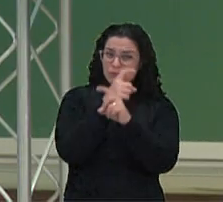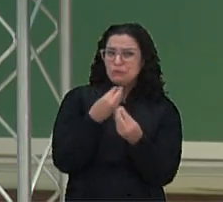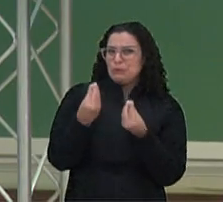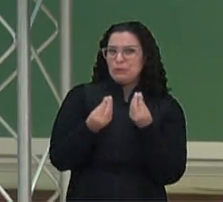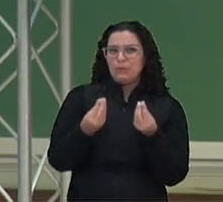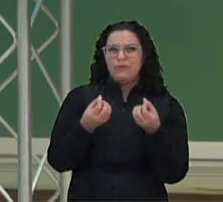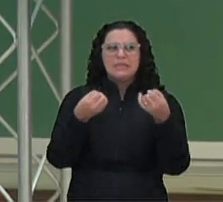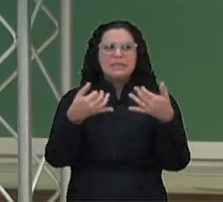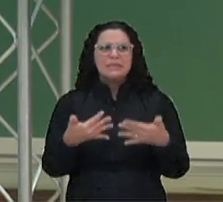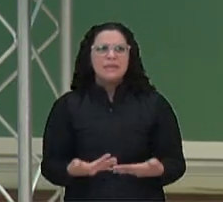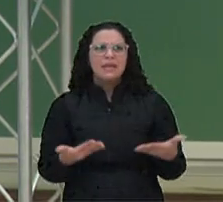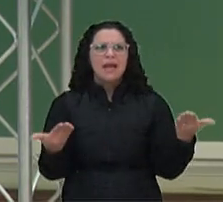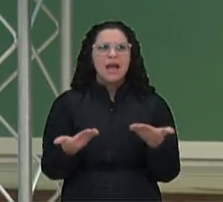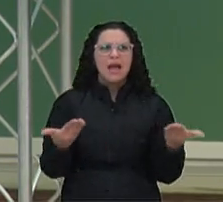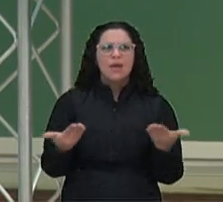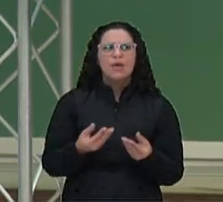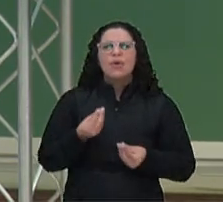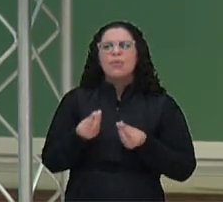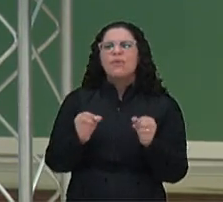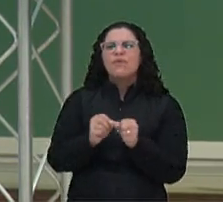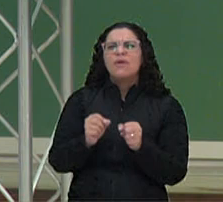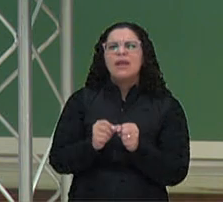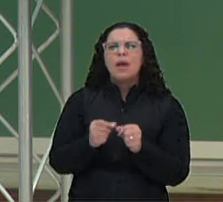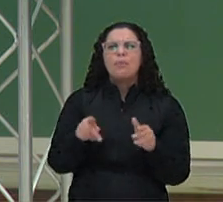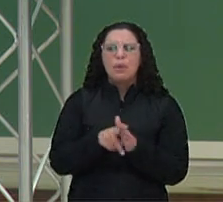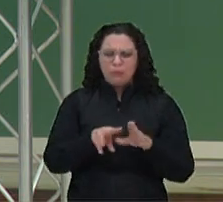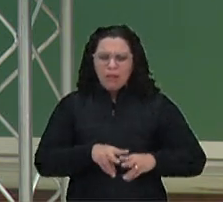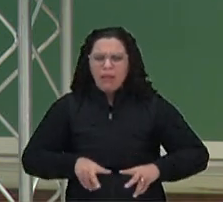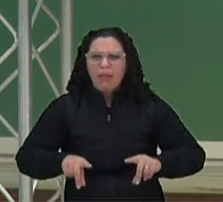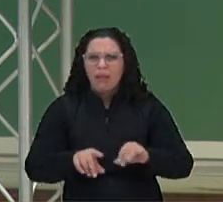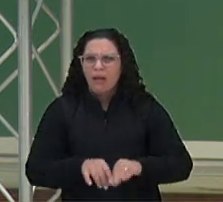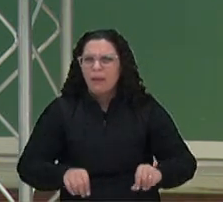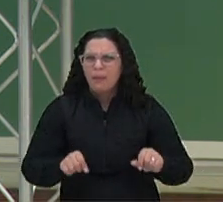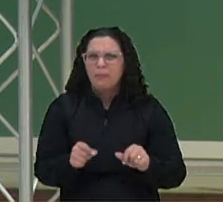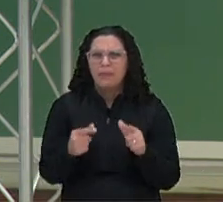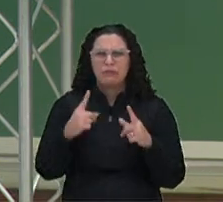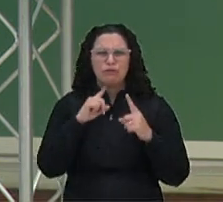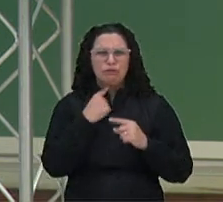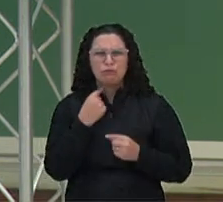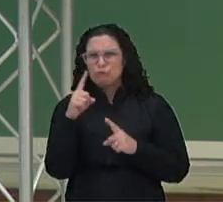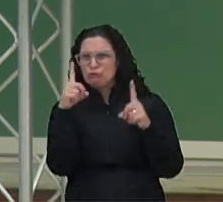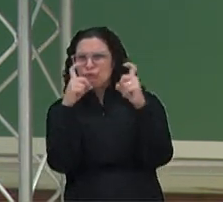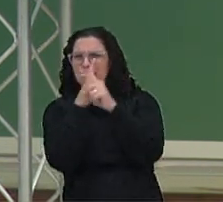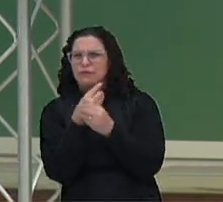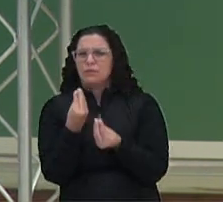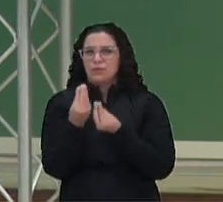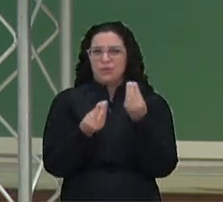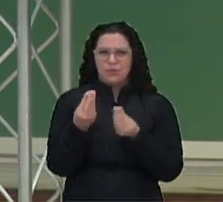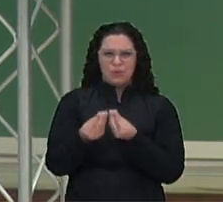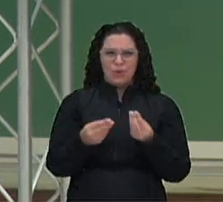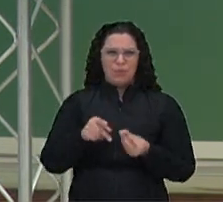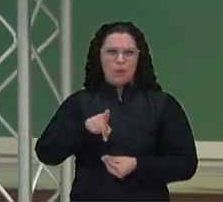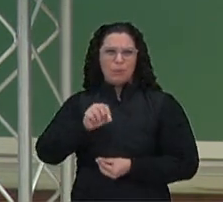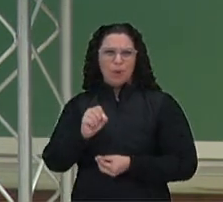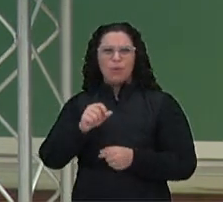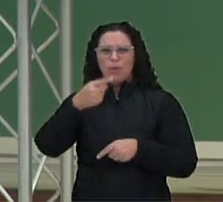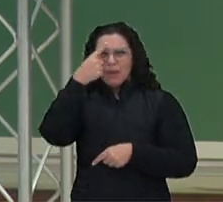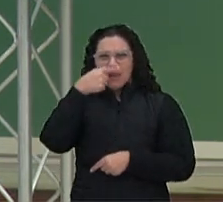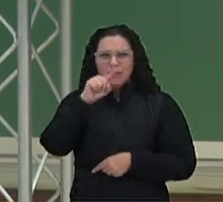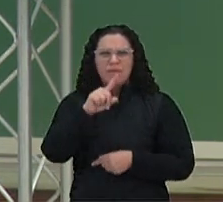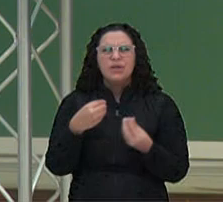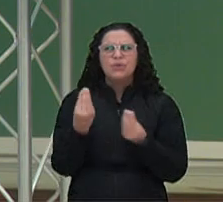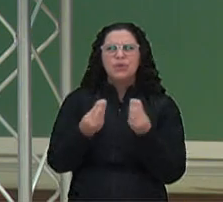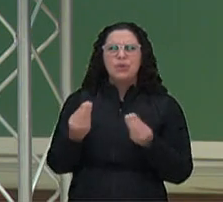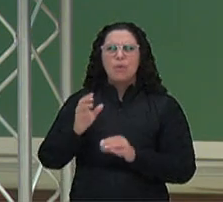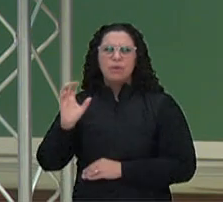aqui, tipo tough mudder, tipo lamaçal, alguma coisa de lama difícil, né? Polo nos elefantes,